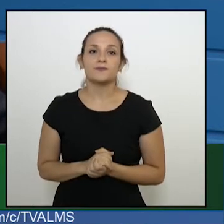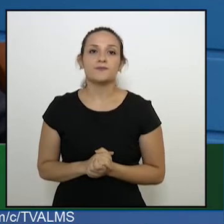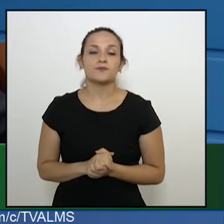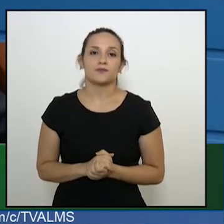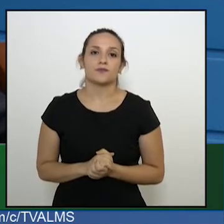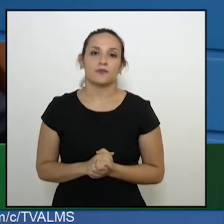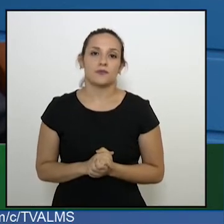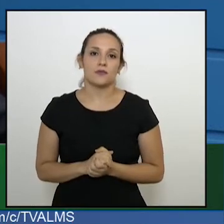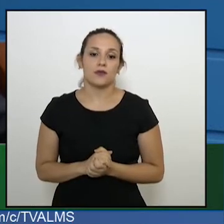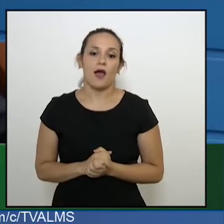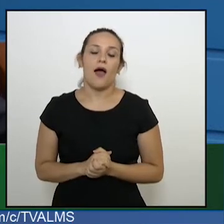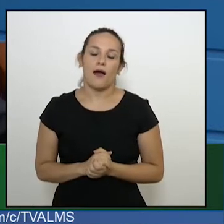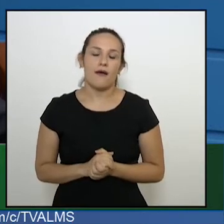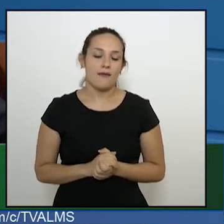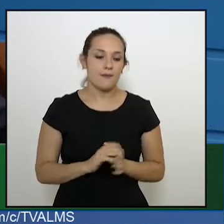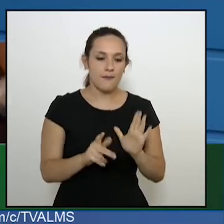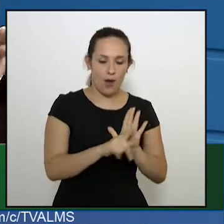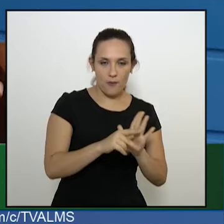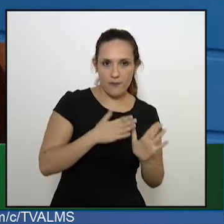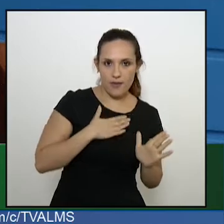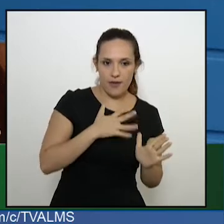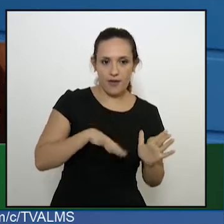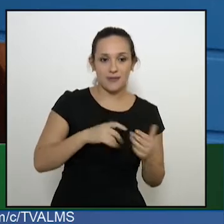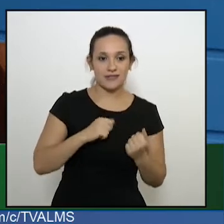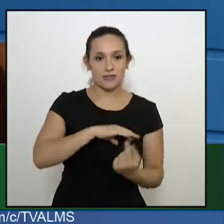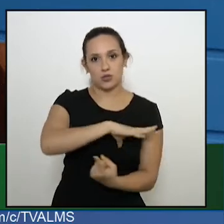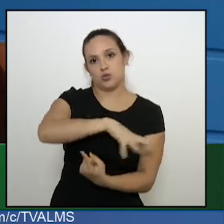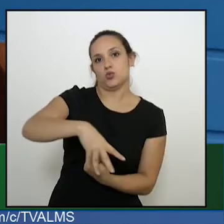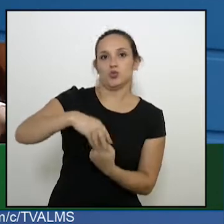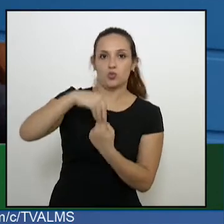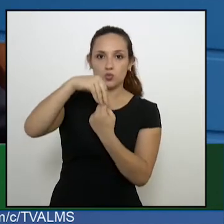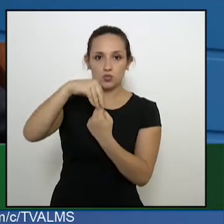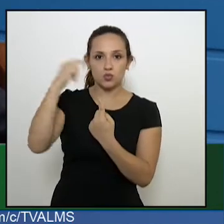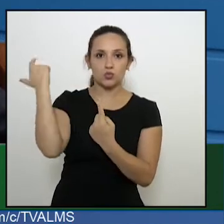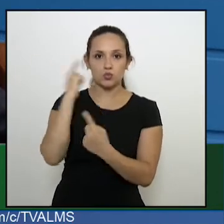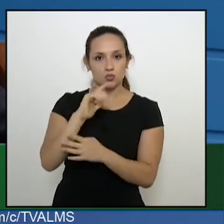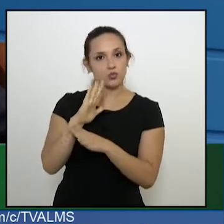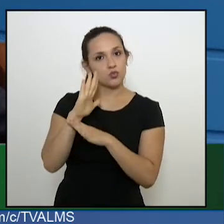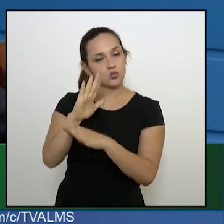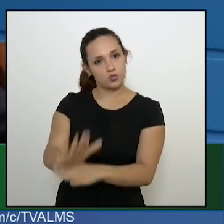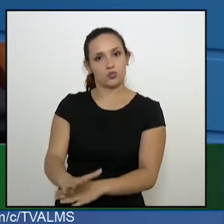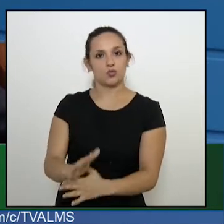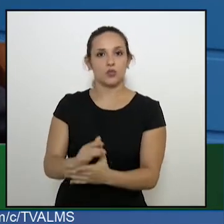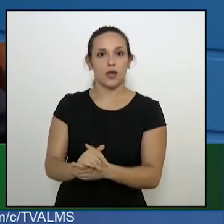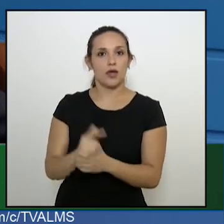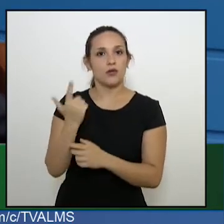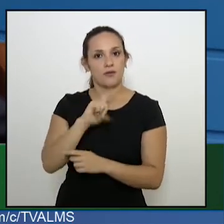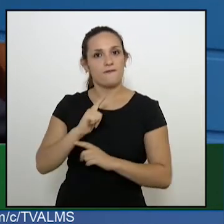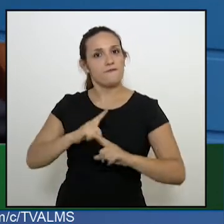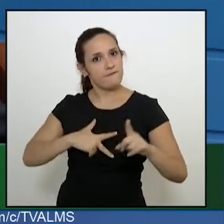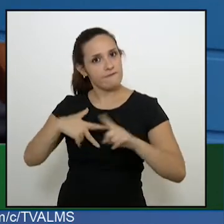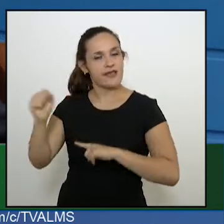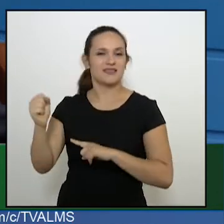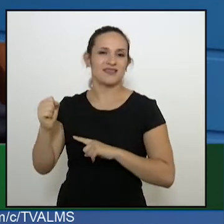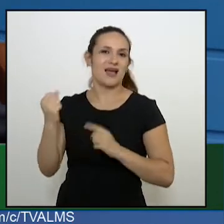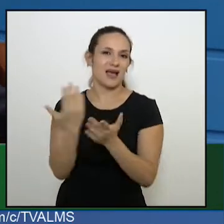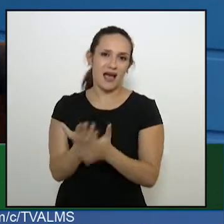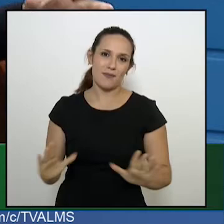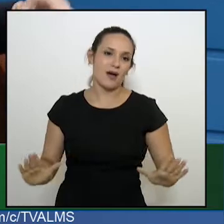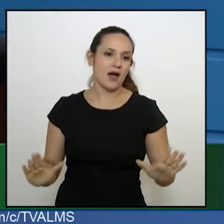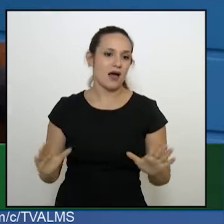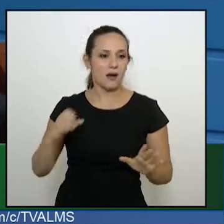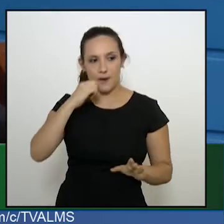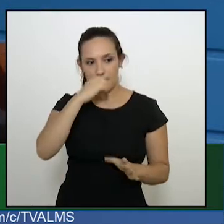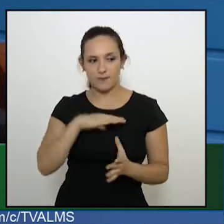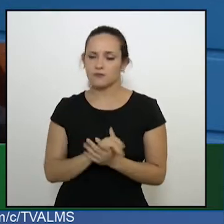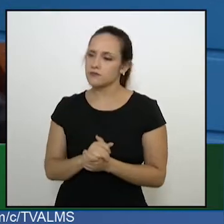responsabilidade, né, na sua área, para contribuir com a superação da violência contra as mulheres.